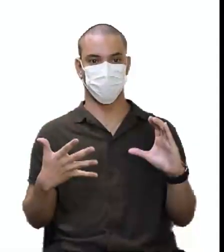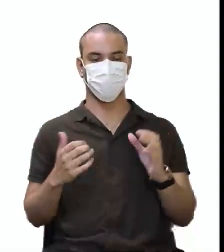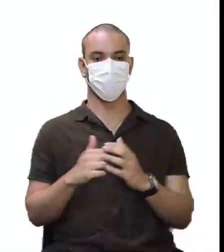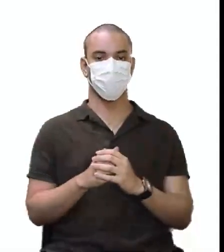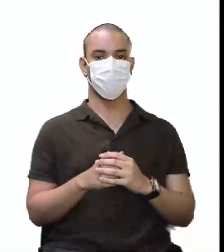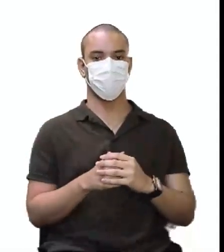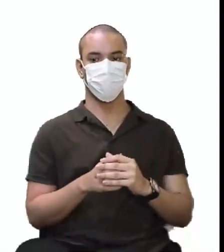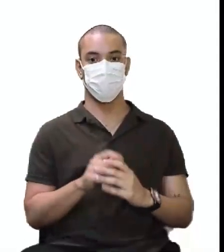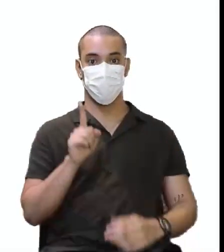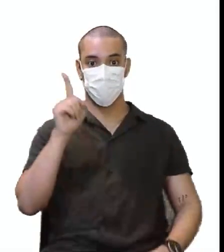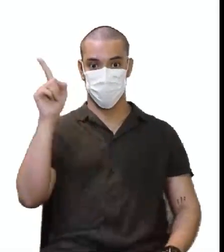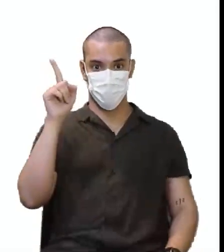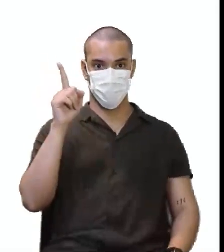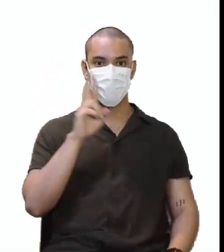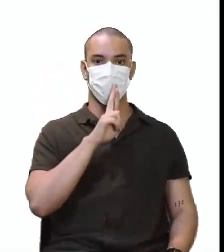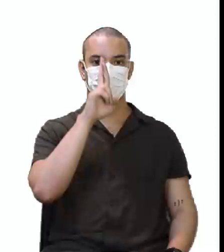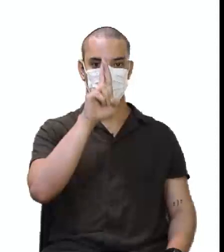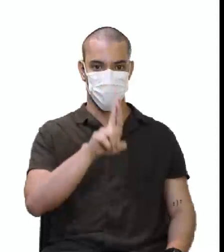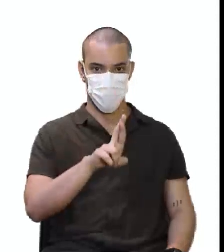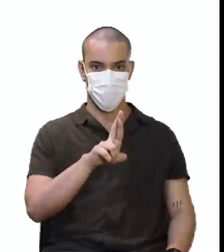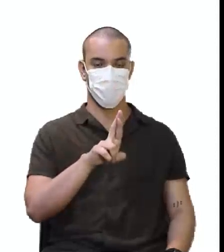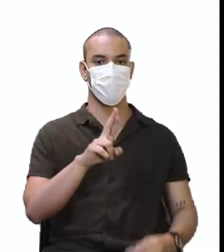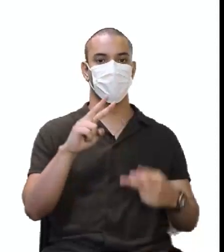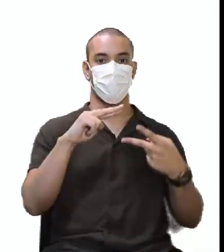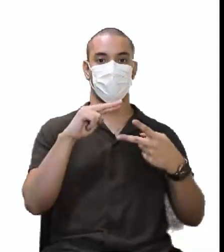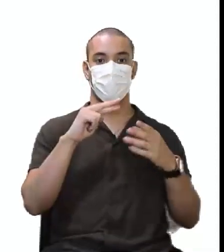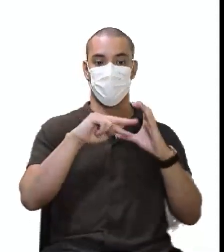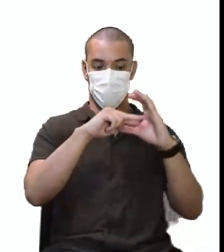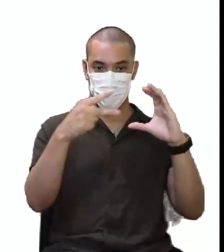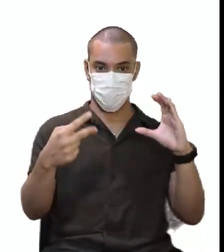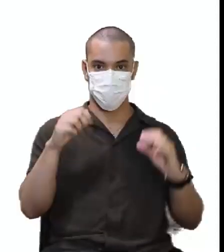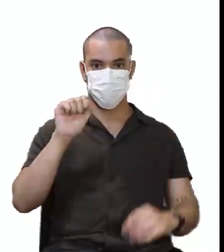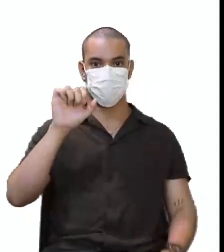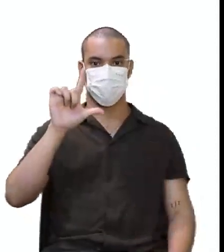tela. Genes alelos são os que vão determinar a